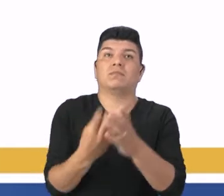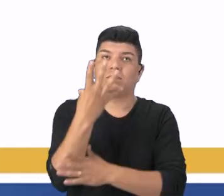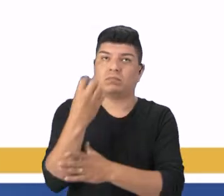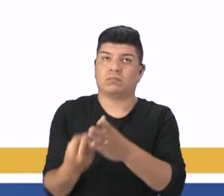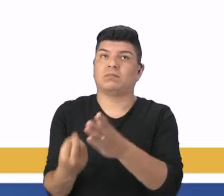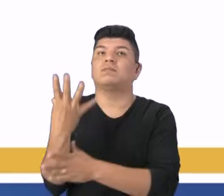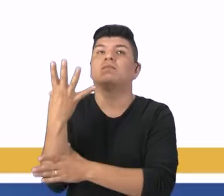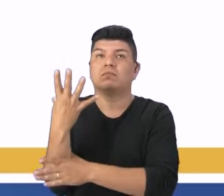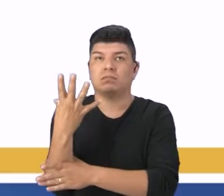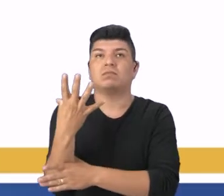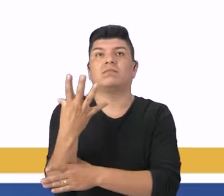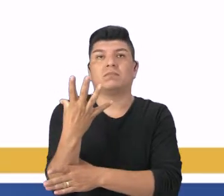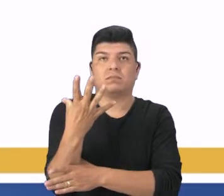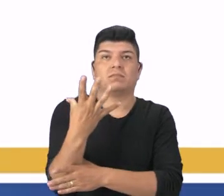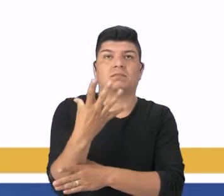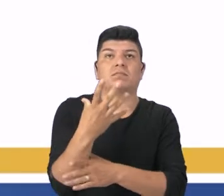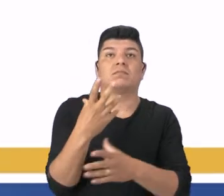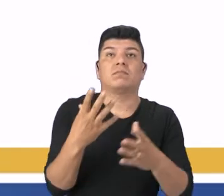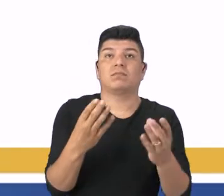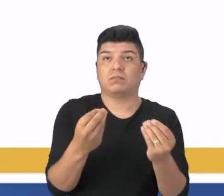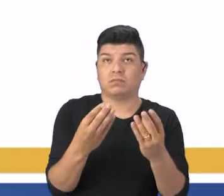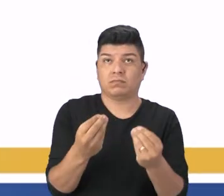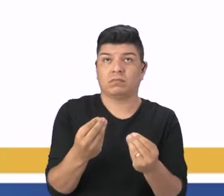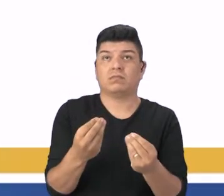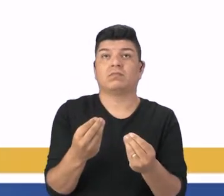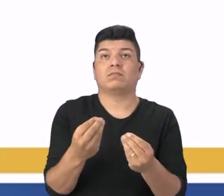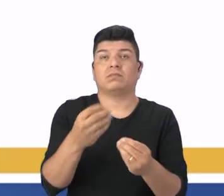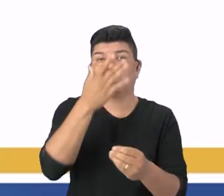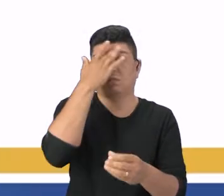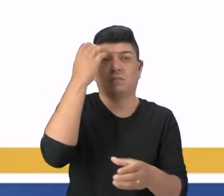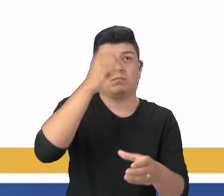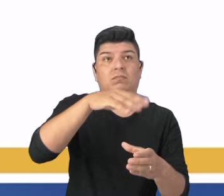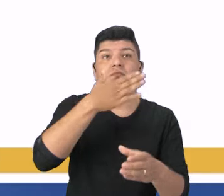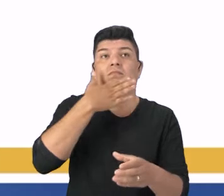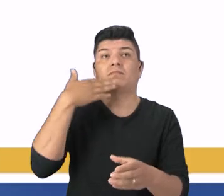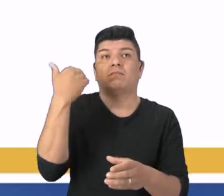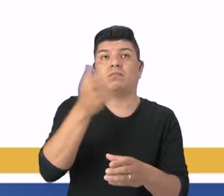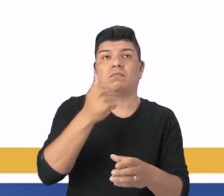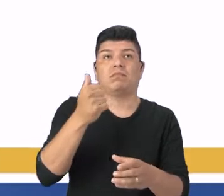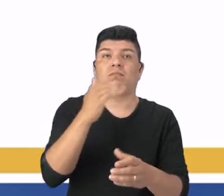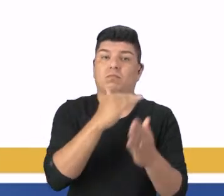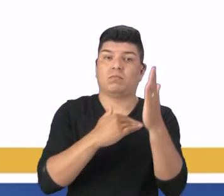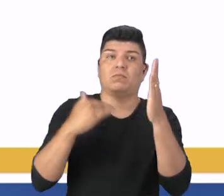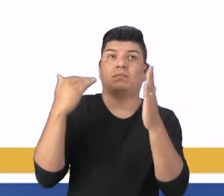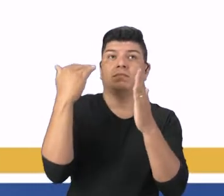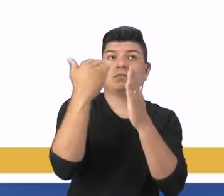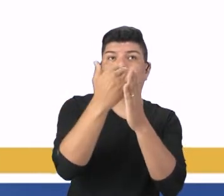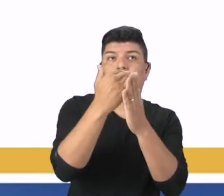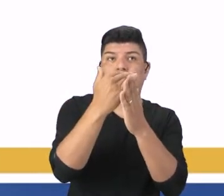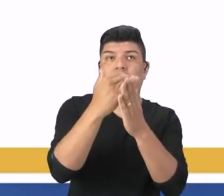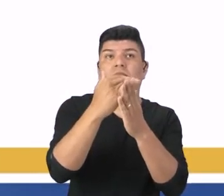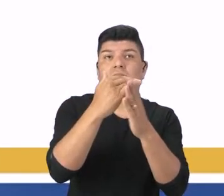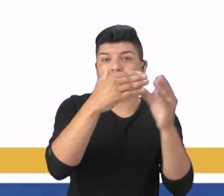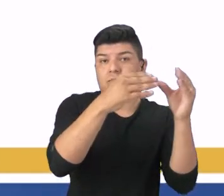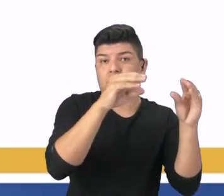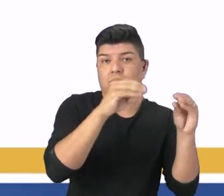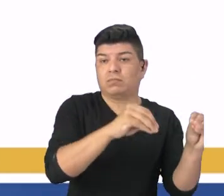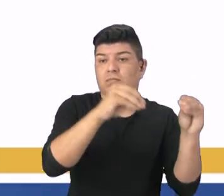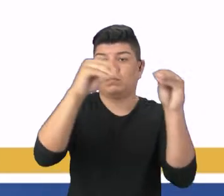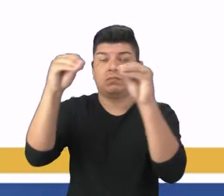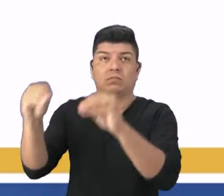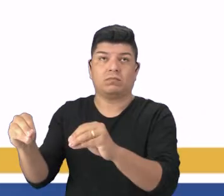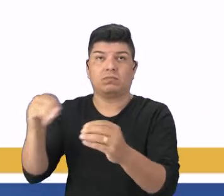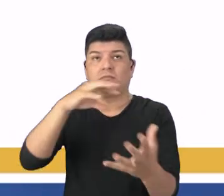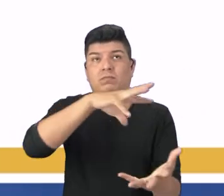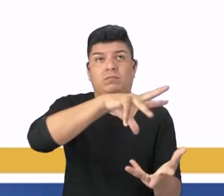grande produtividade e coloca muitos deles entre os maiores produtores e exportadores mundiais, como é o